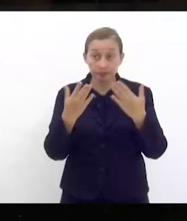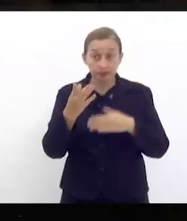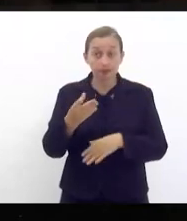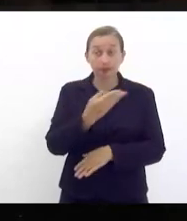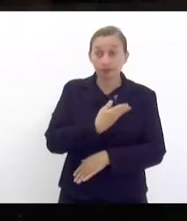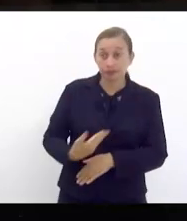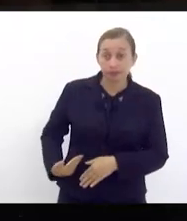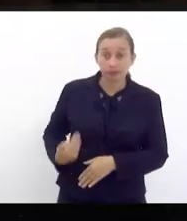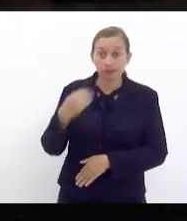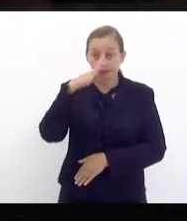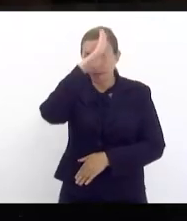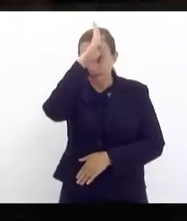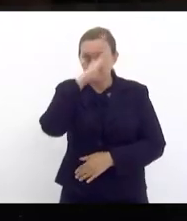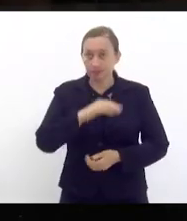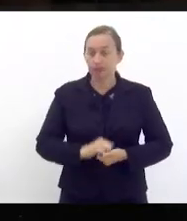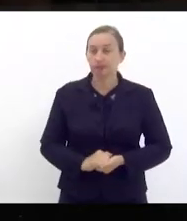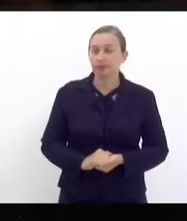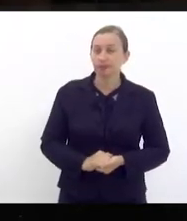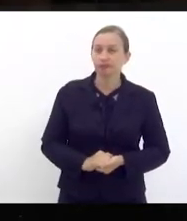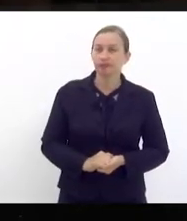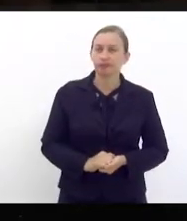governo Bolsonaro de